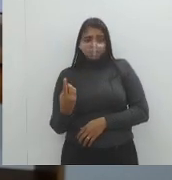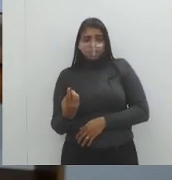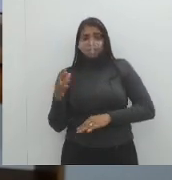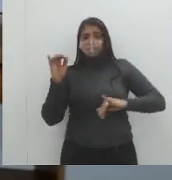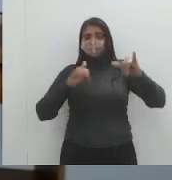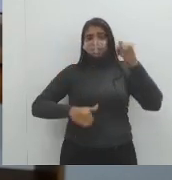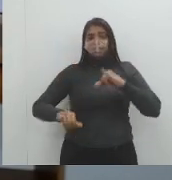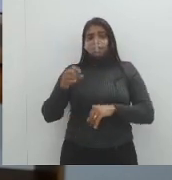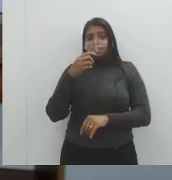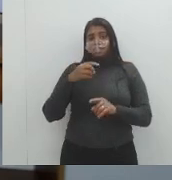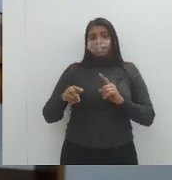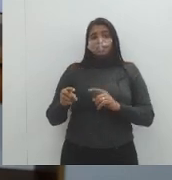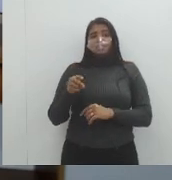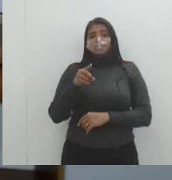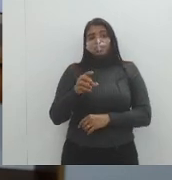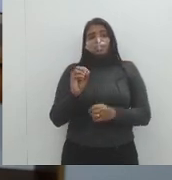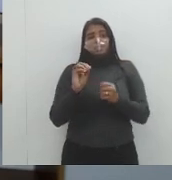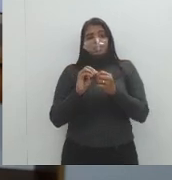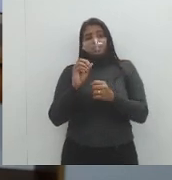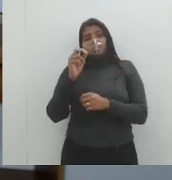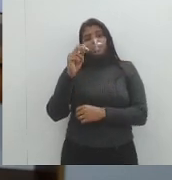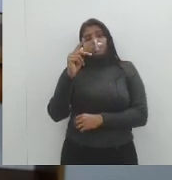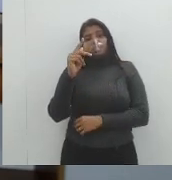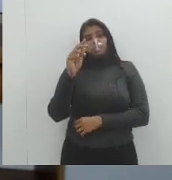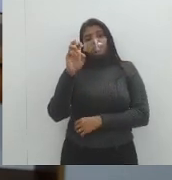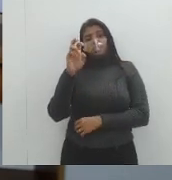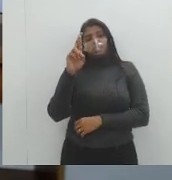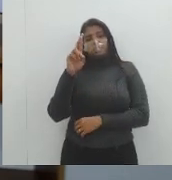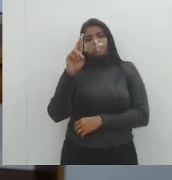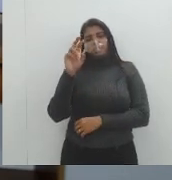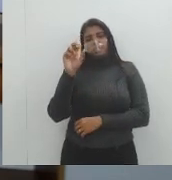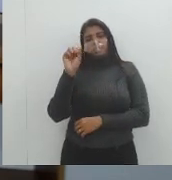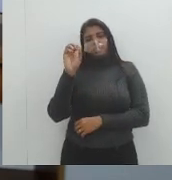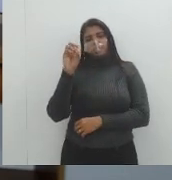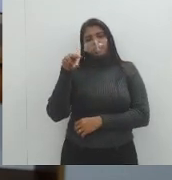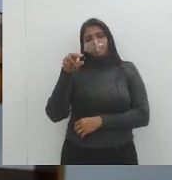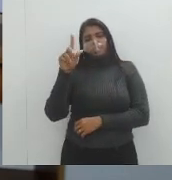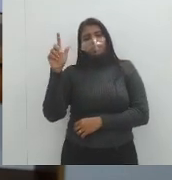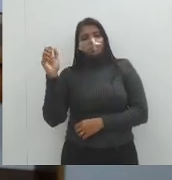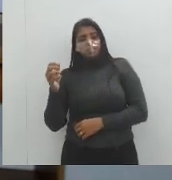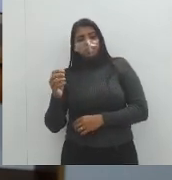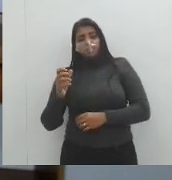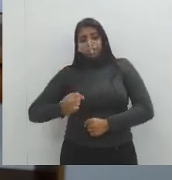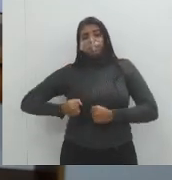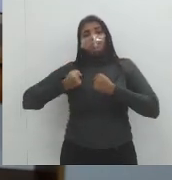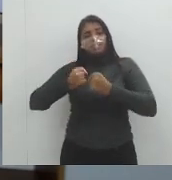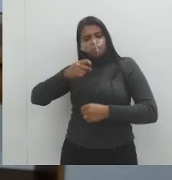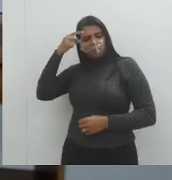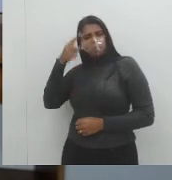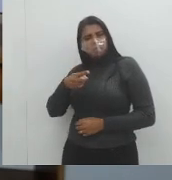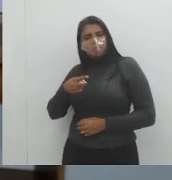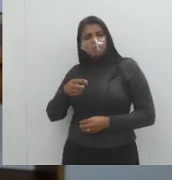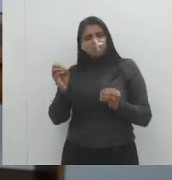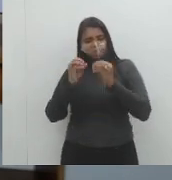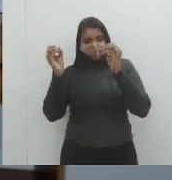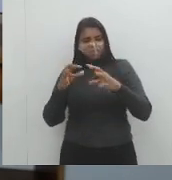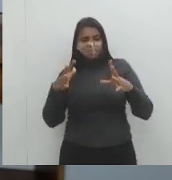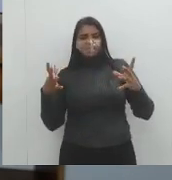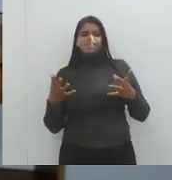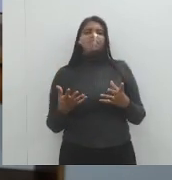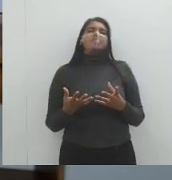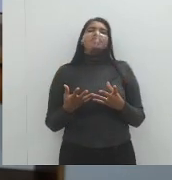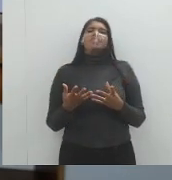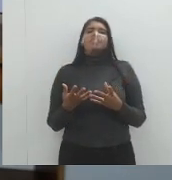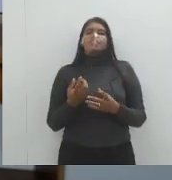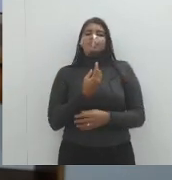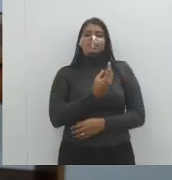meu desafio é que vocês criem um personagem, um super-herói e atribua poderes a eles a partir das propriedades